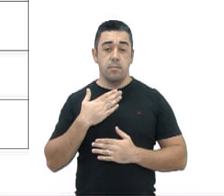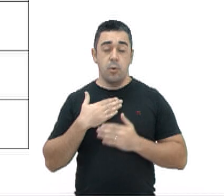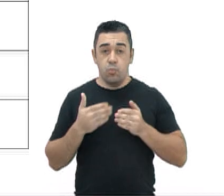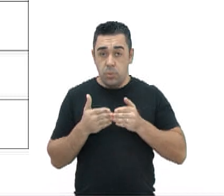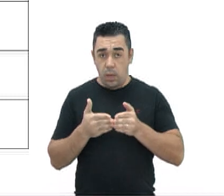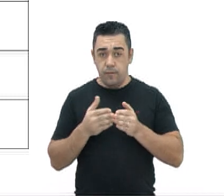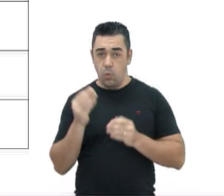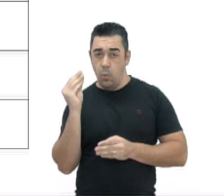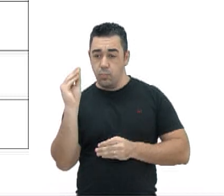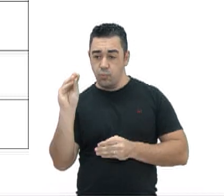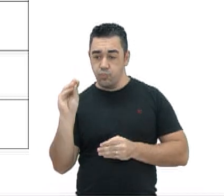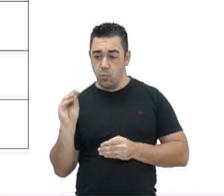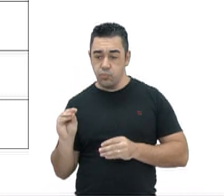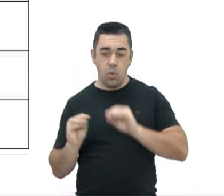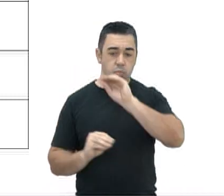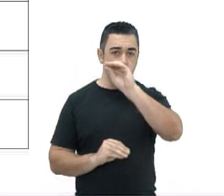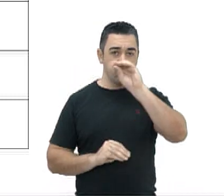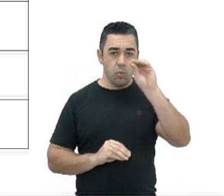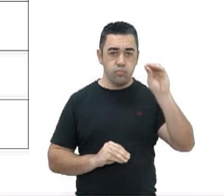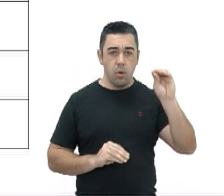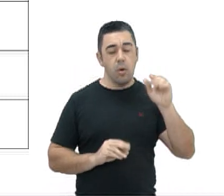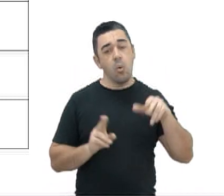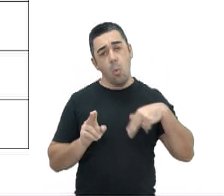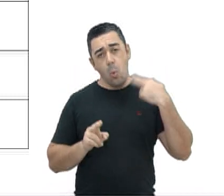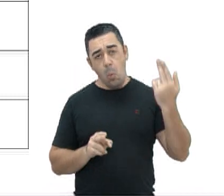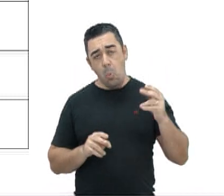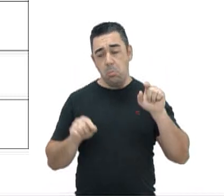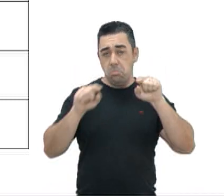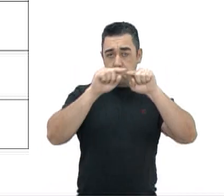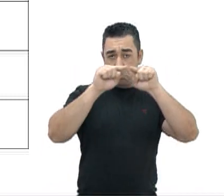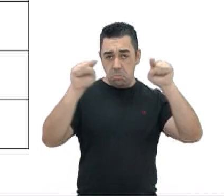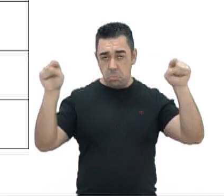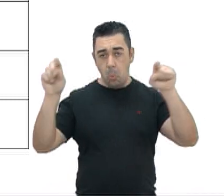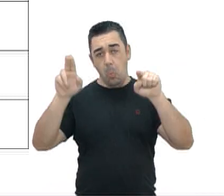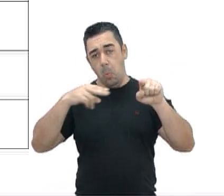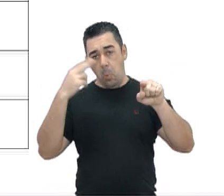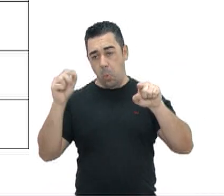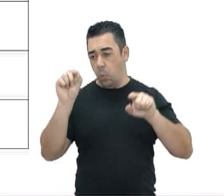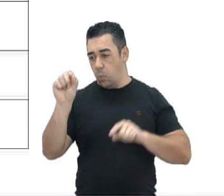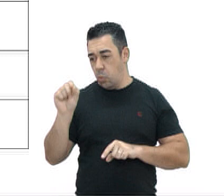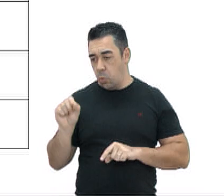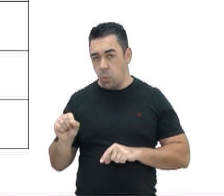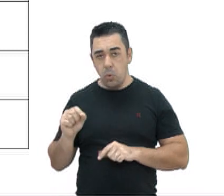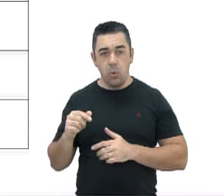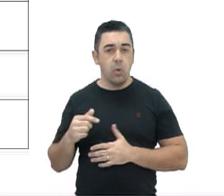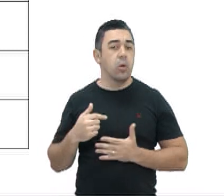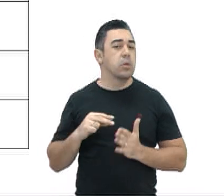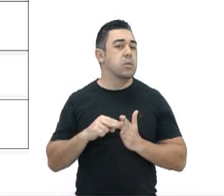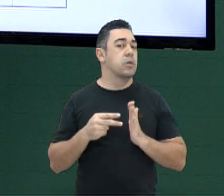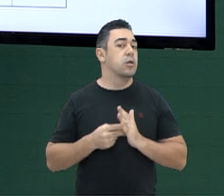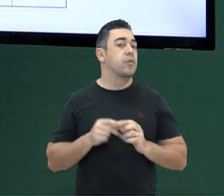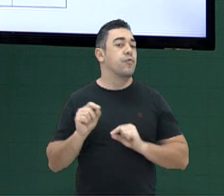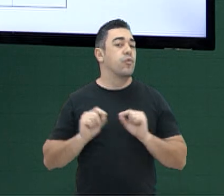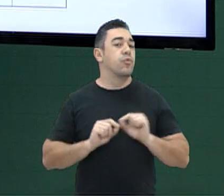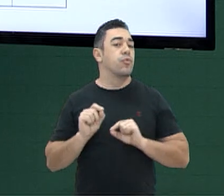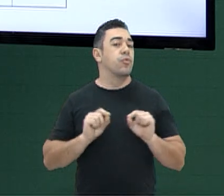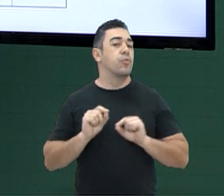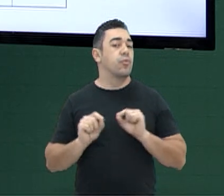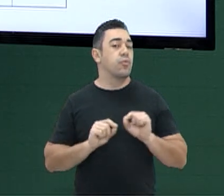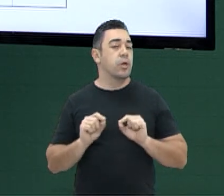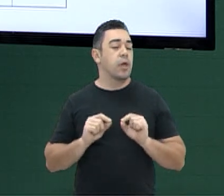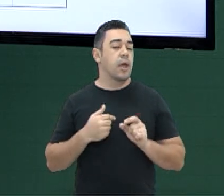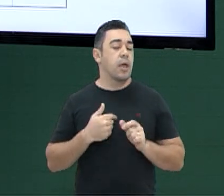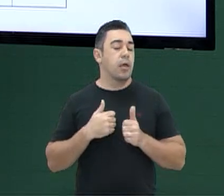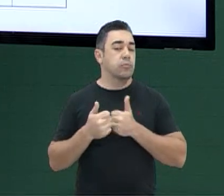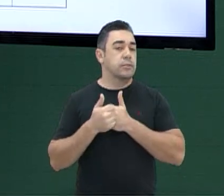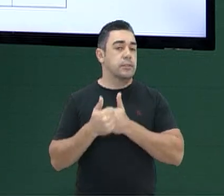navios sobre as linhas, alinhados horizontalmente ou verticalmente. O que significa alinhar horizontal